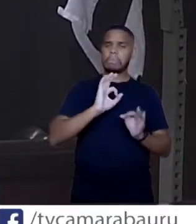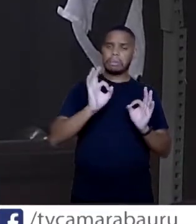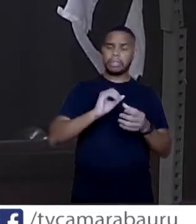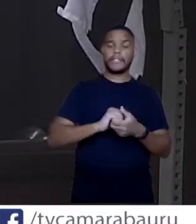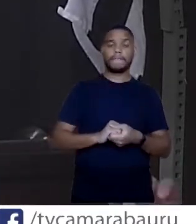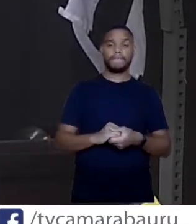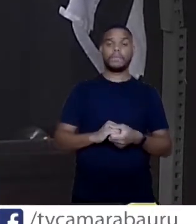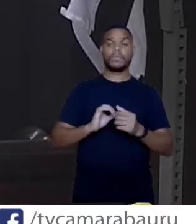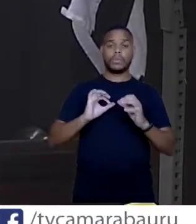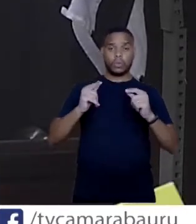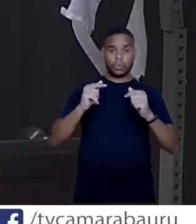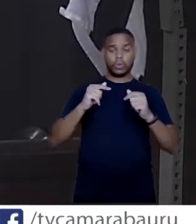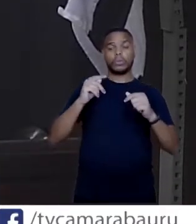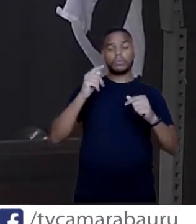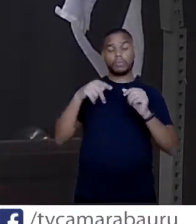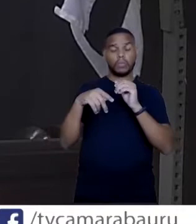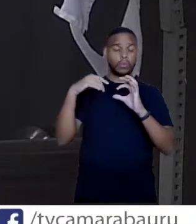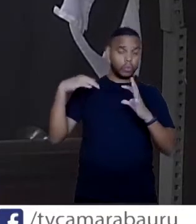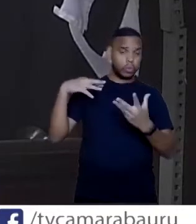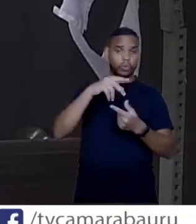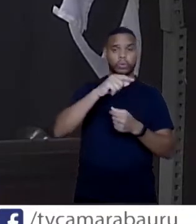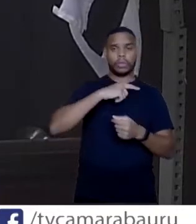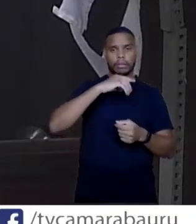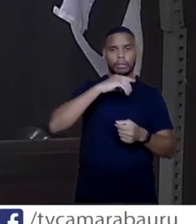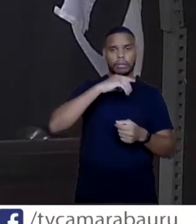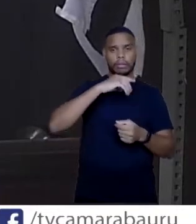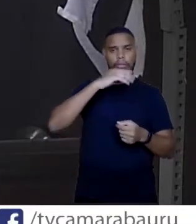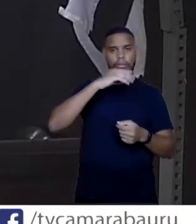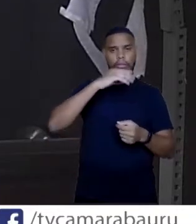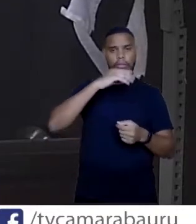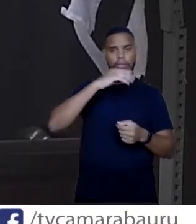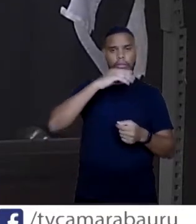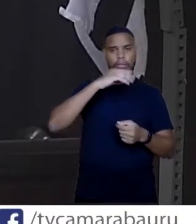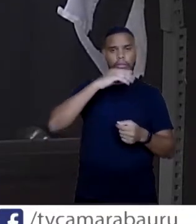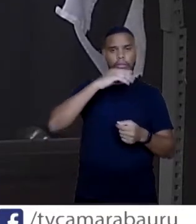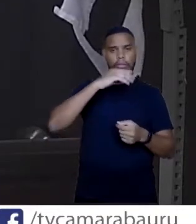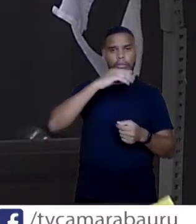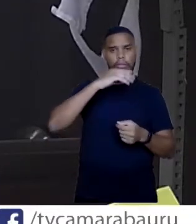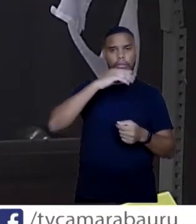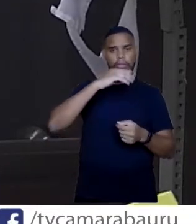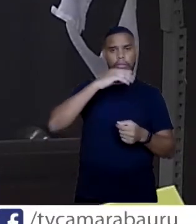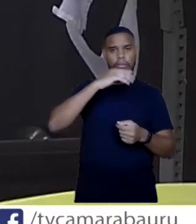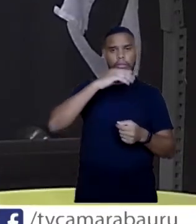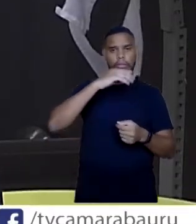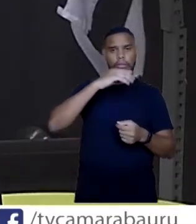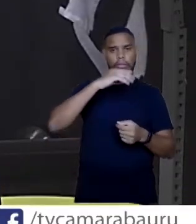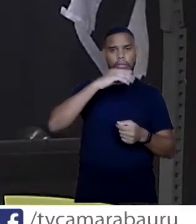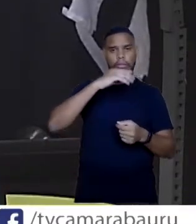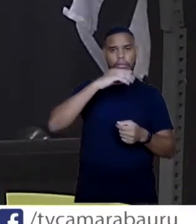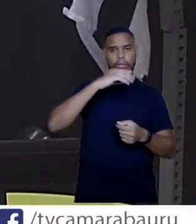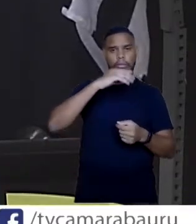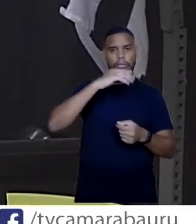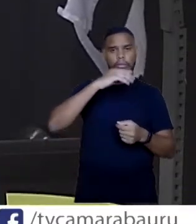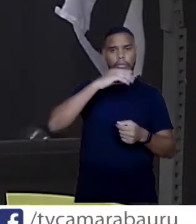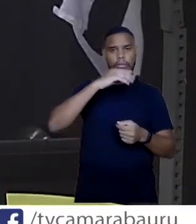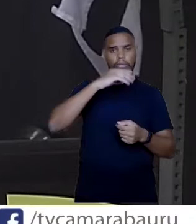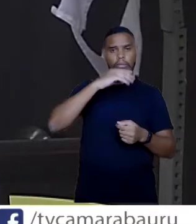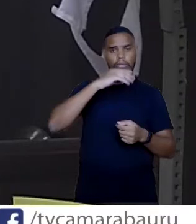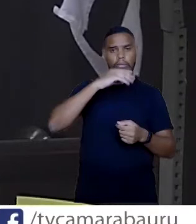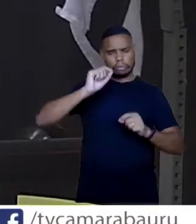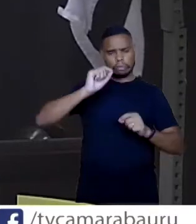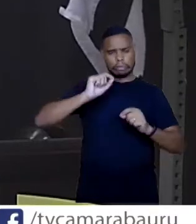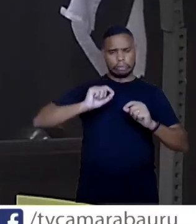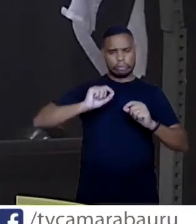os exércitos do mundo agora quer ir e colocar o coronavírus como culpado de tudo